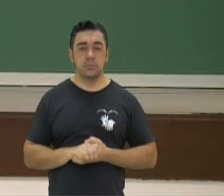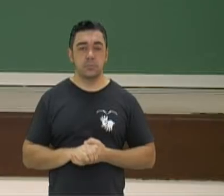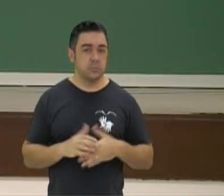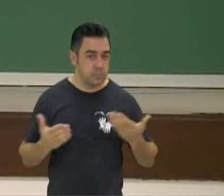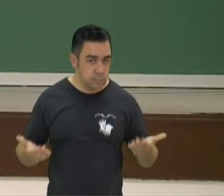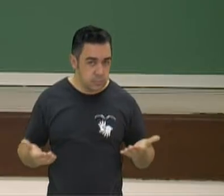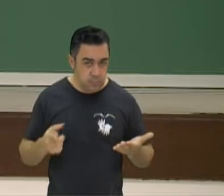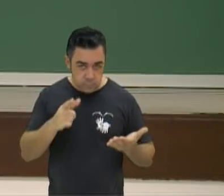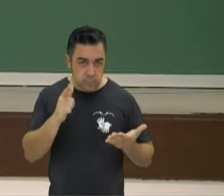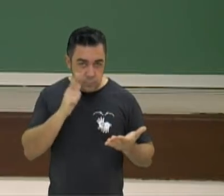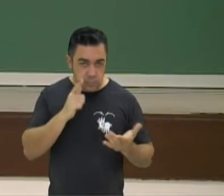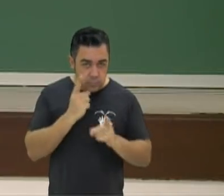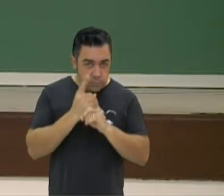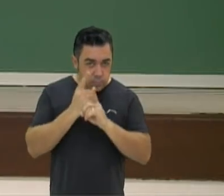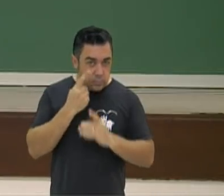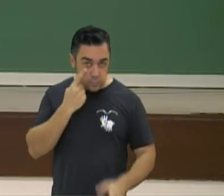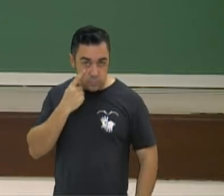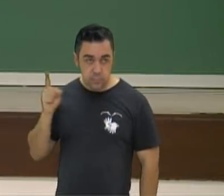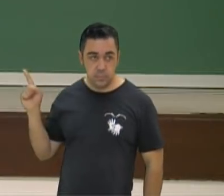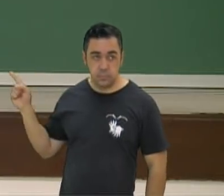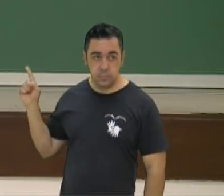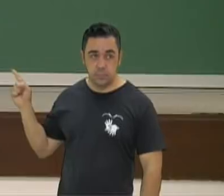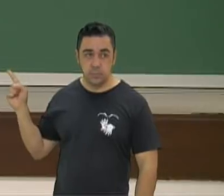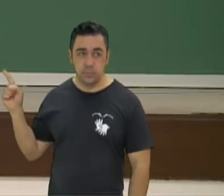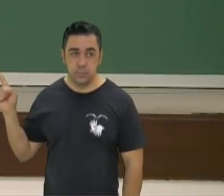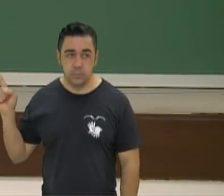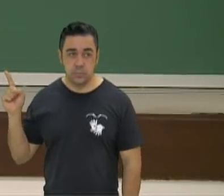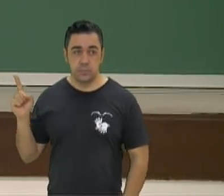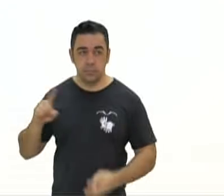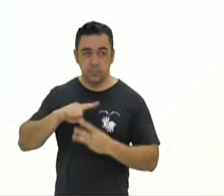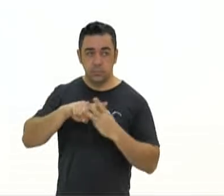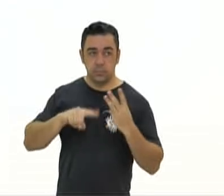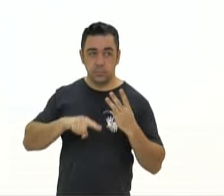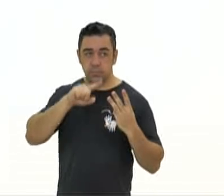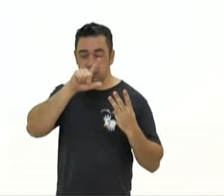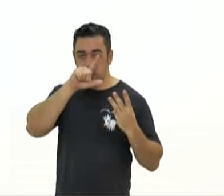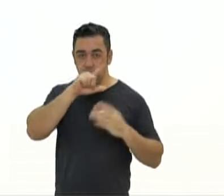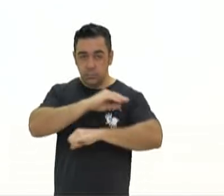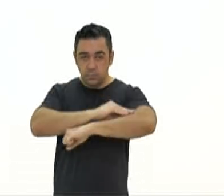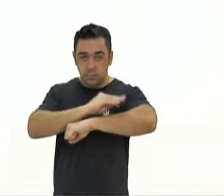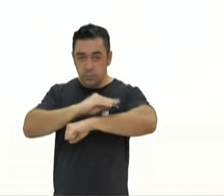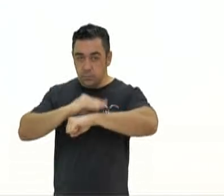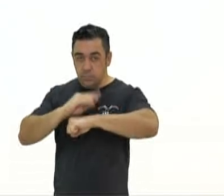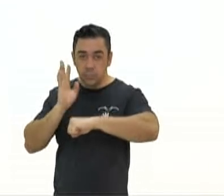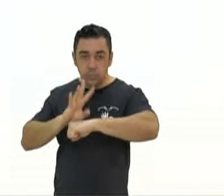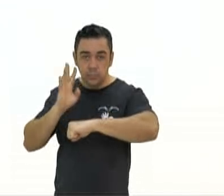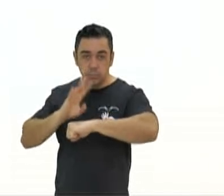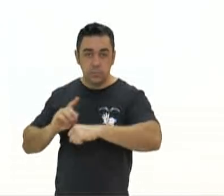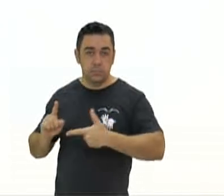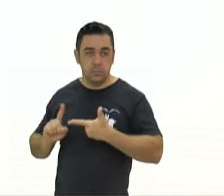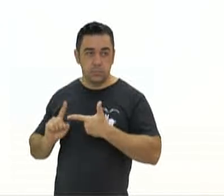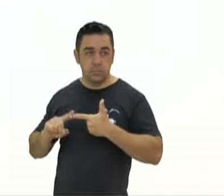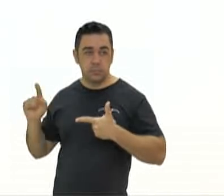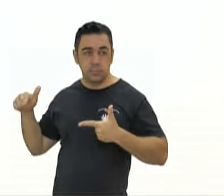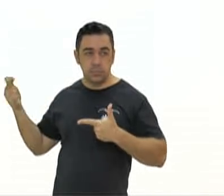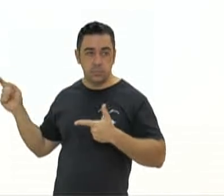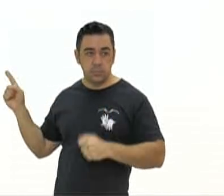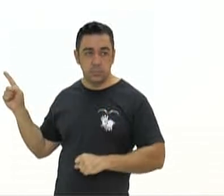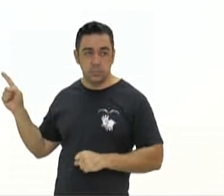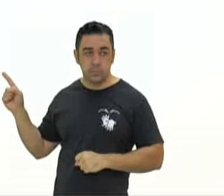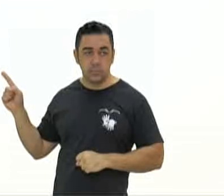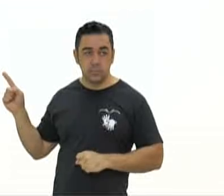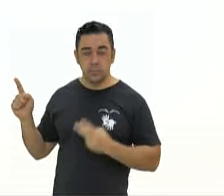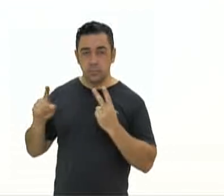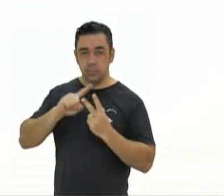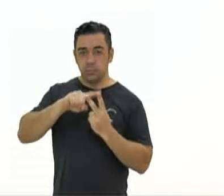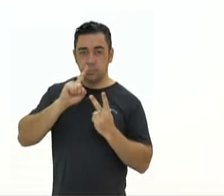E aí, gente, conseguiram? Vamos ver então aqui, ó. A gente tem 3 sapinhos nessa foto. Olha que bacana. Esse outro aqui,